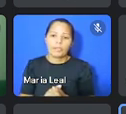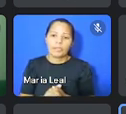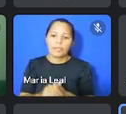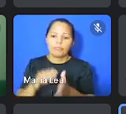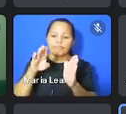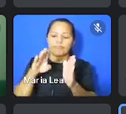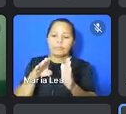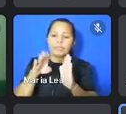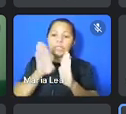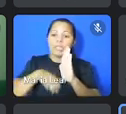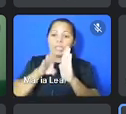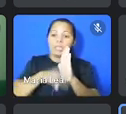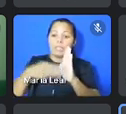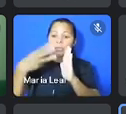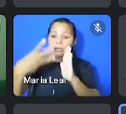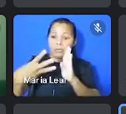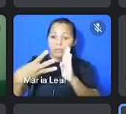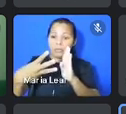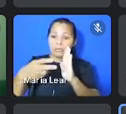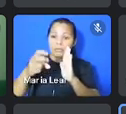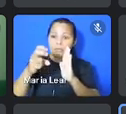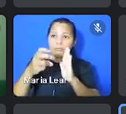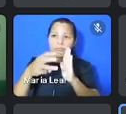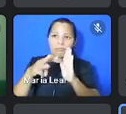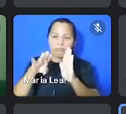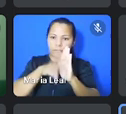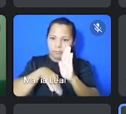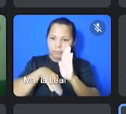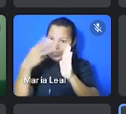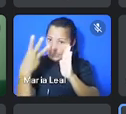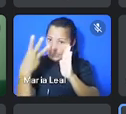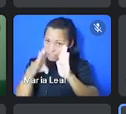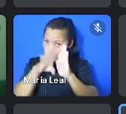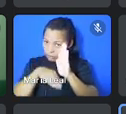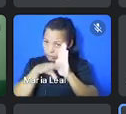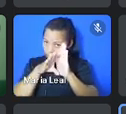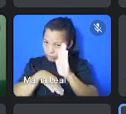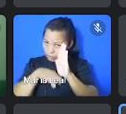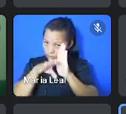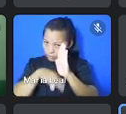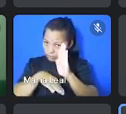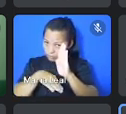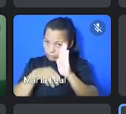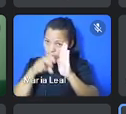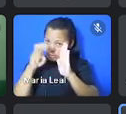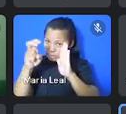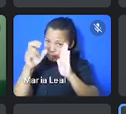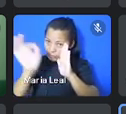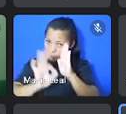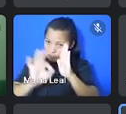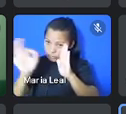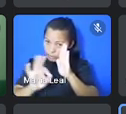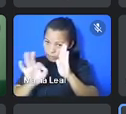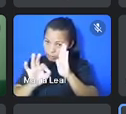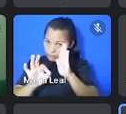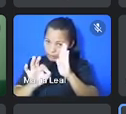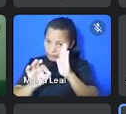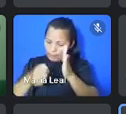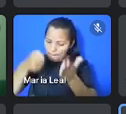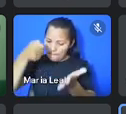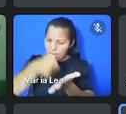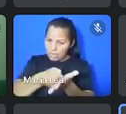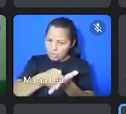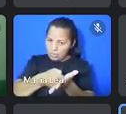descontos de 5%. Eu sou cliente antigo, peguei um cupom de desconto e vou pagar à vista. Como é que eu faço esse